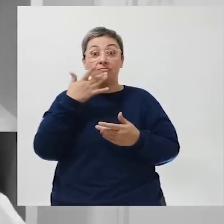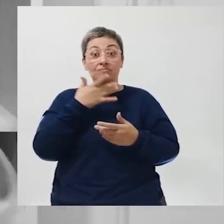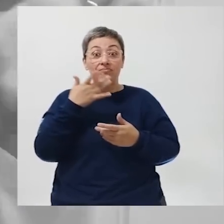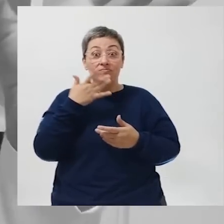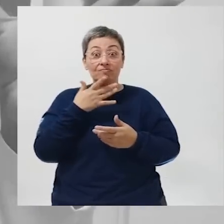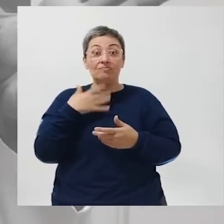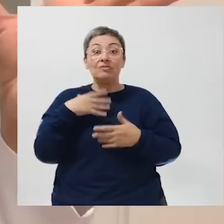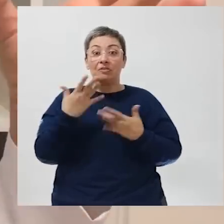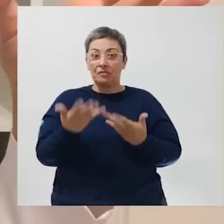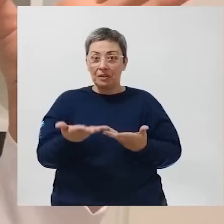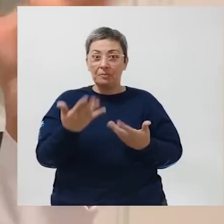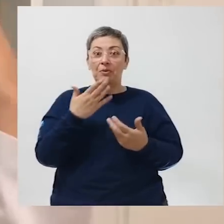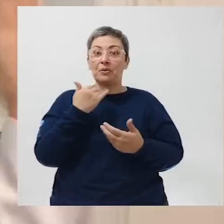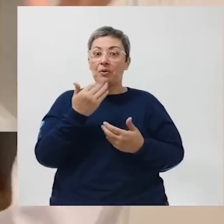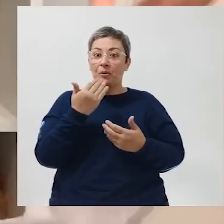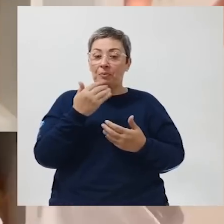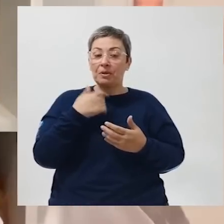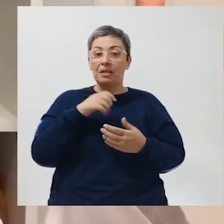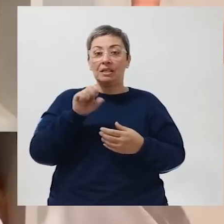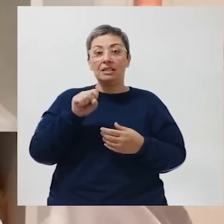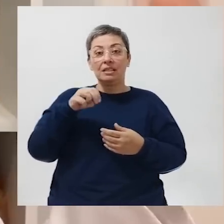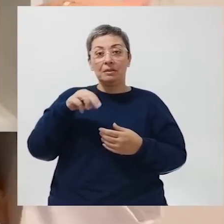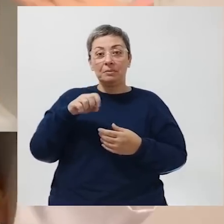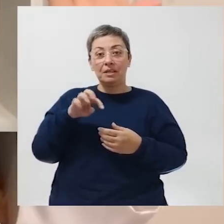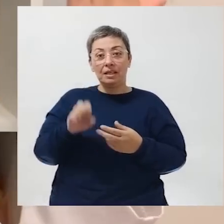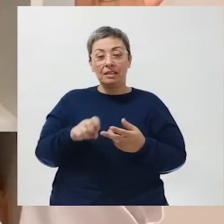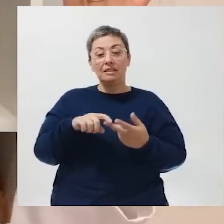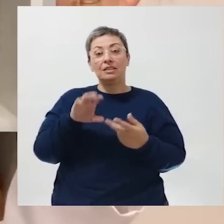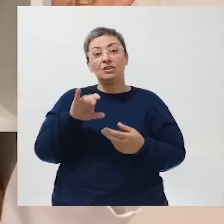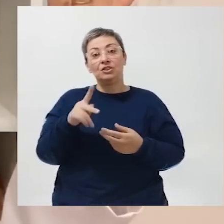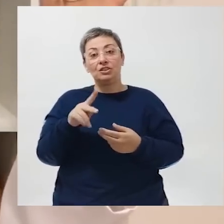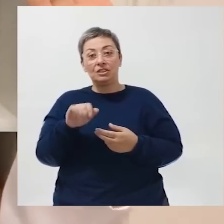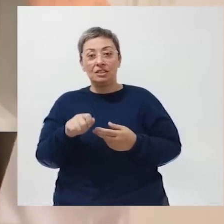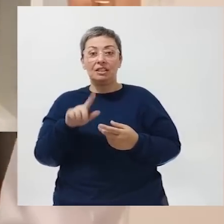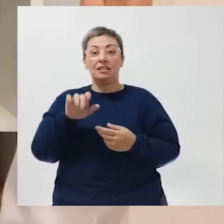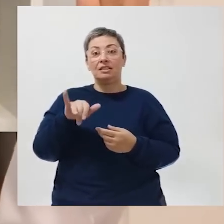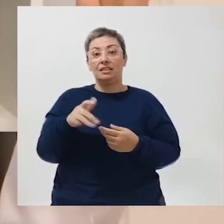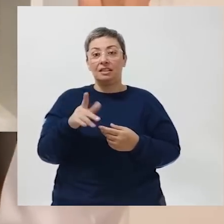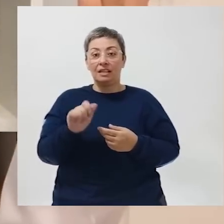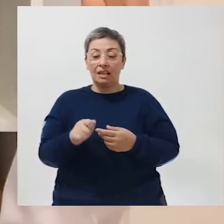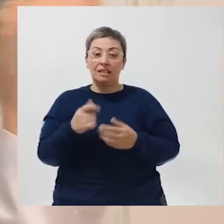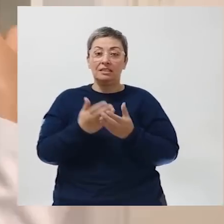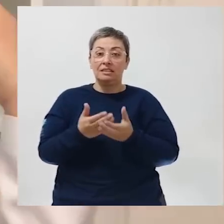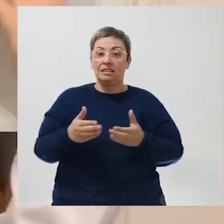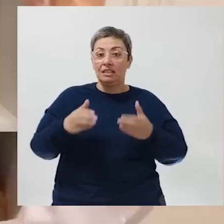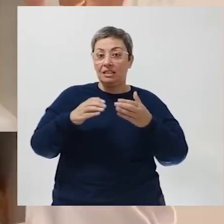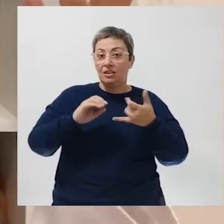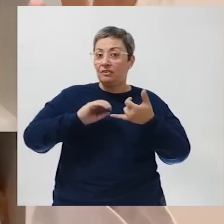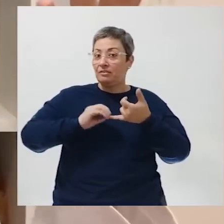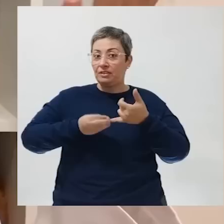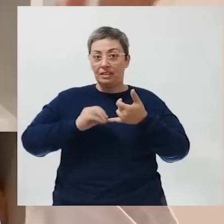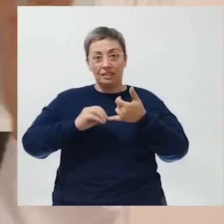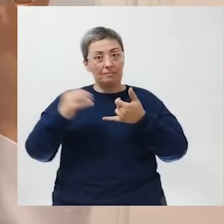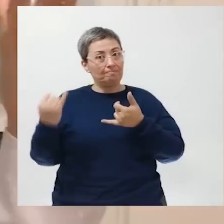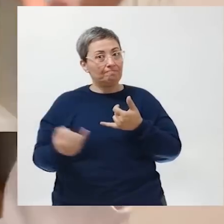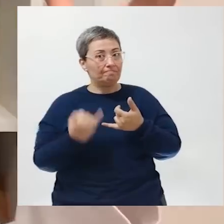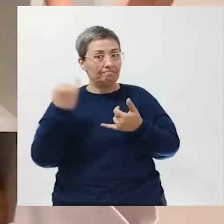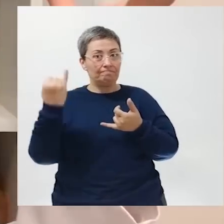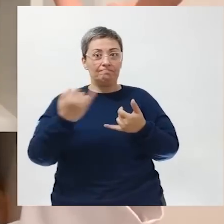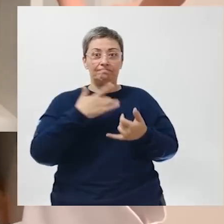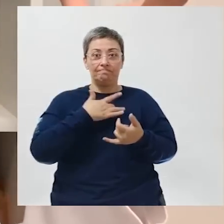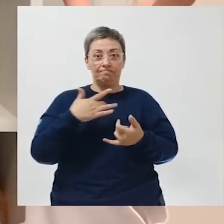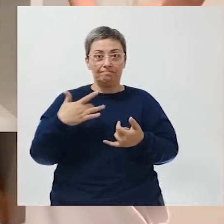É muito gostoso. Vamos comer sementinhas, semente de chia, de linhaça, de abóbora. Feijão é